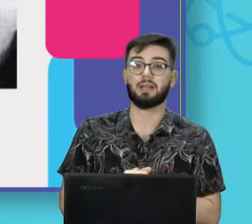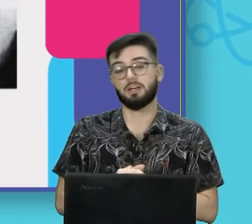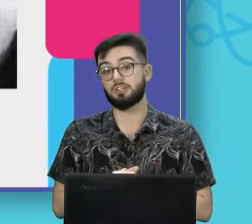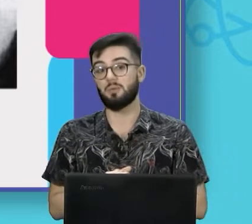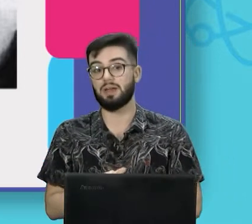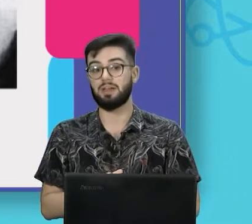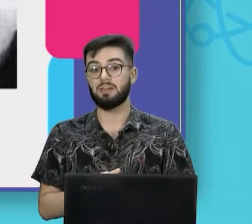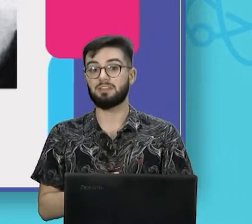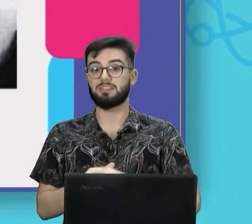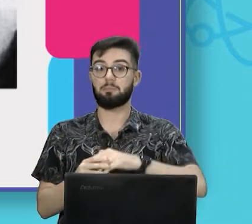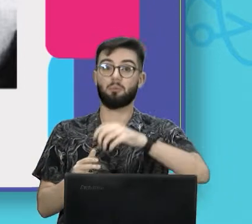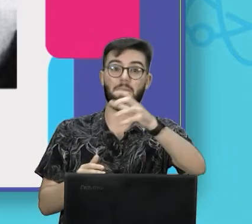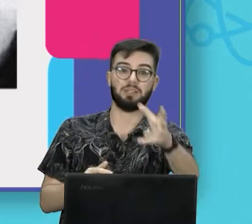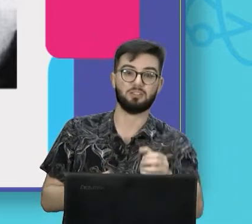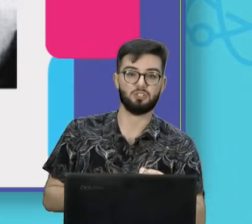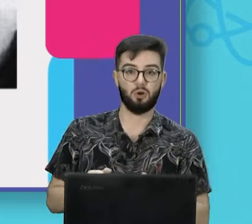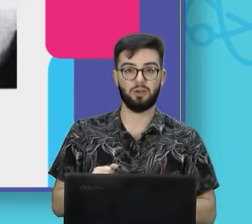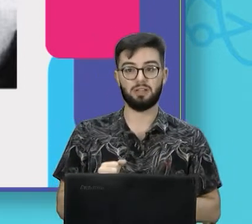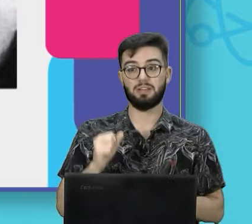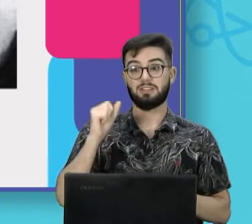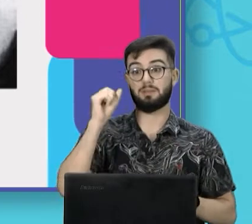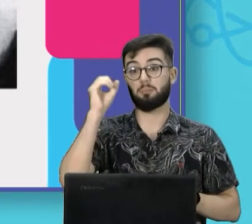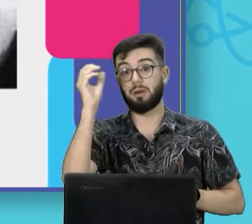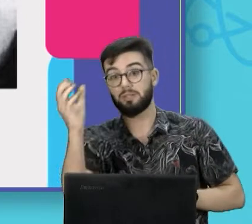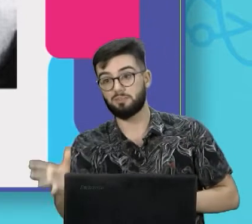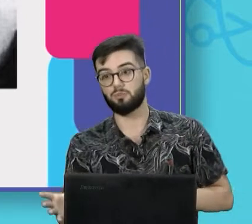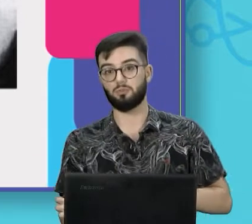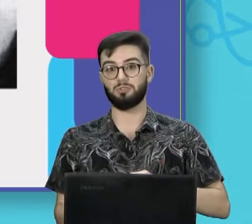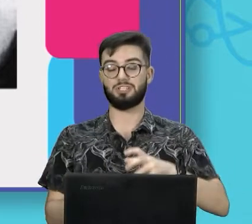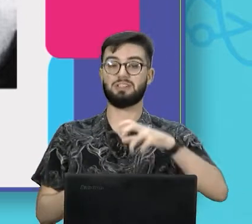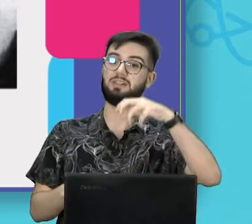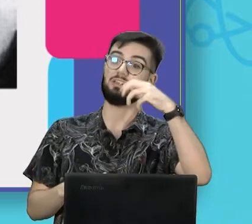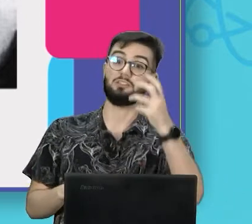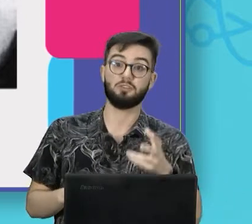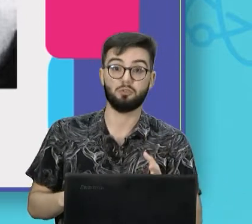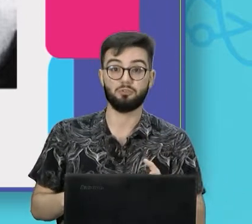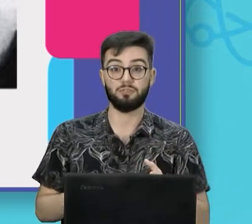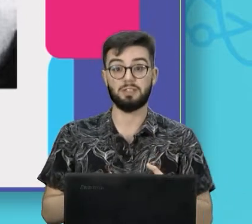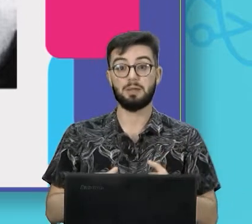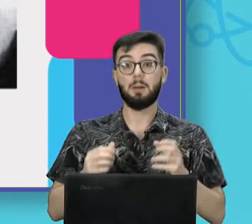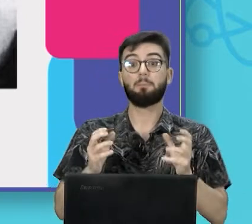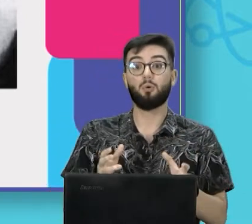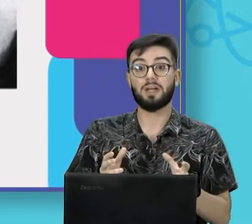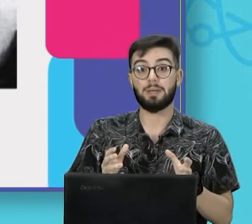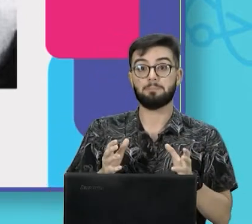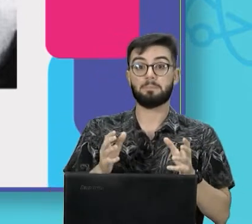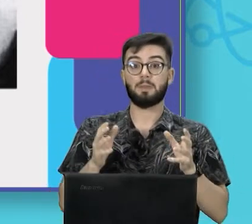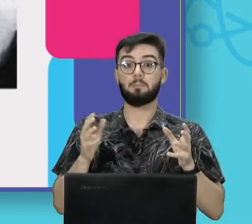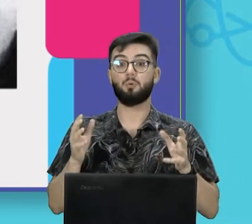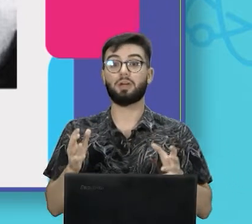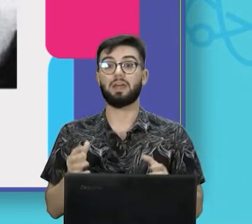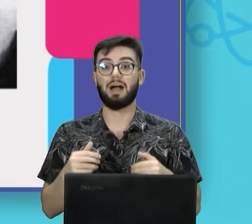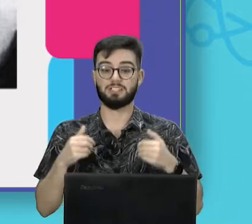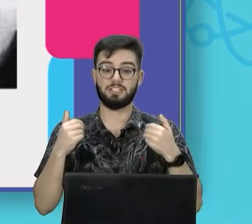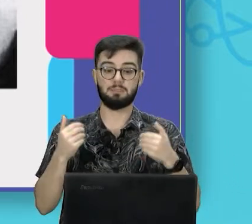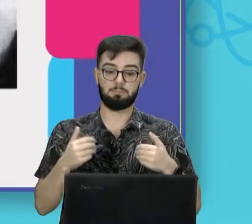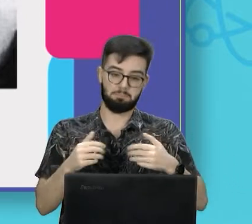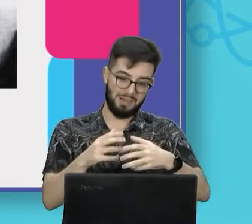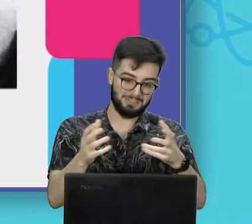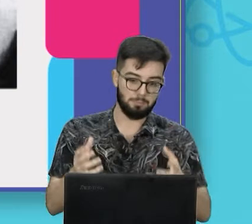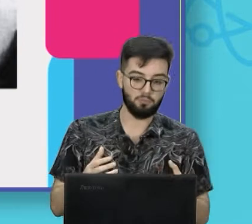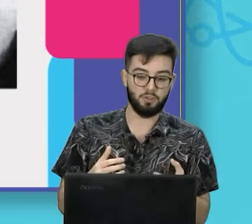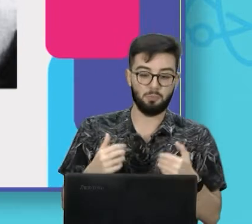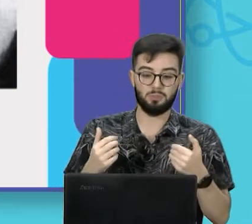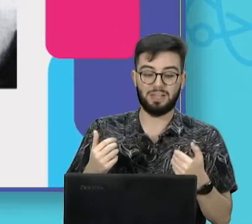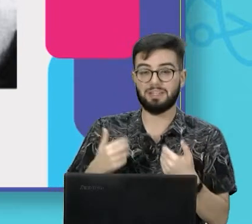que hora aquele aquela questão é se é puramente na história isso é puramente de sociologia e filosofia por quê Porque a